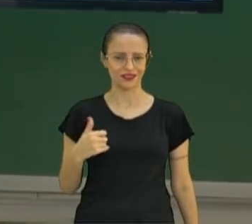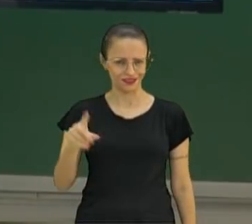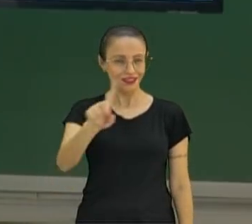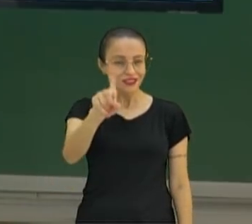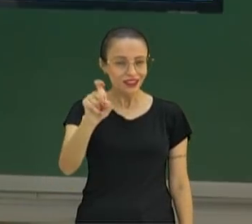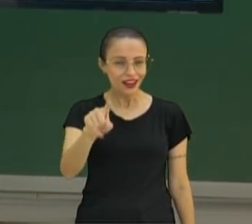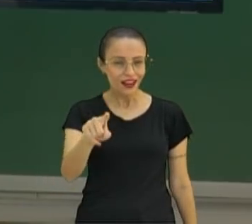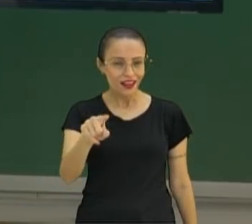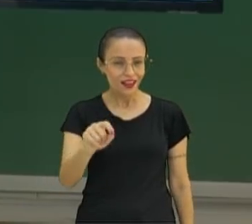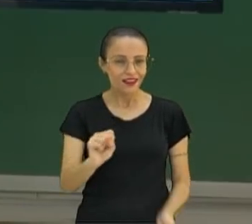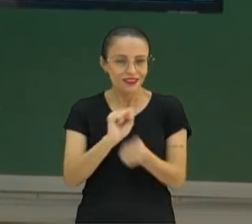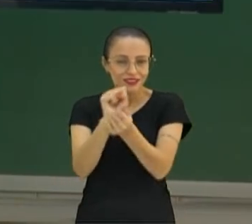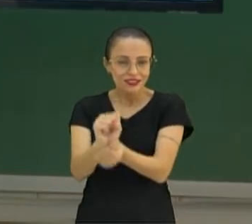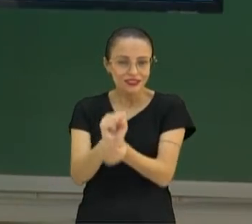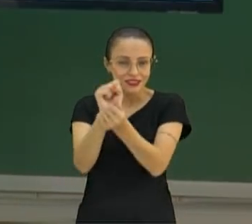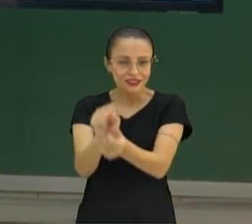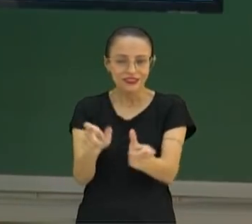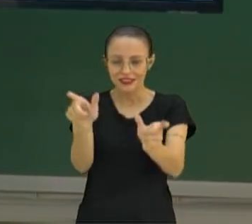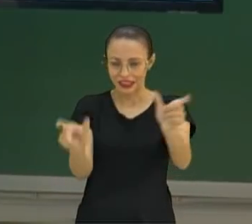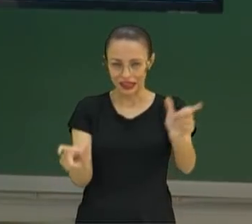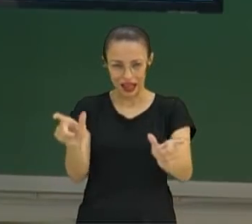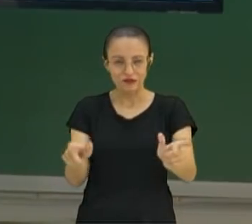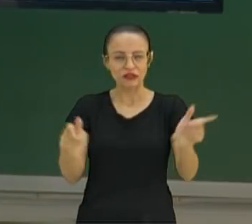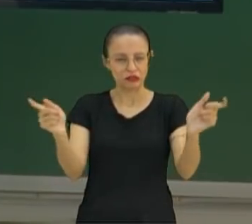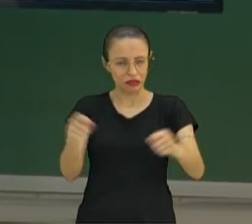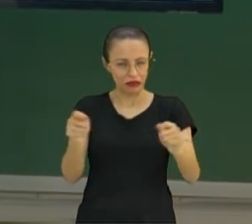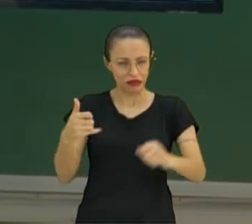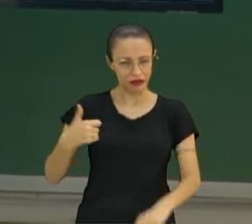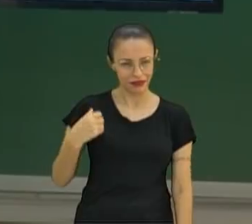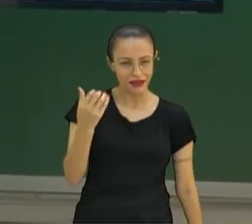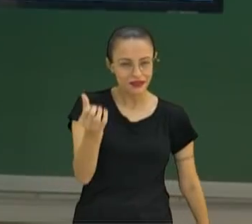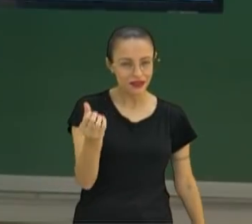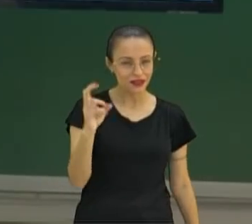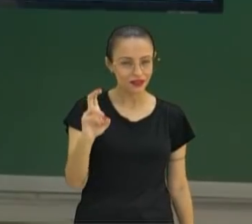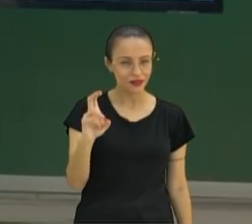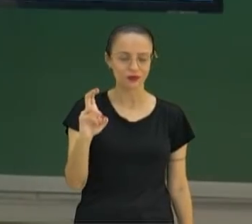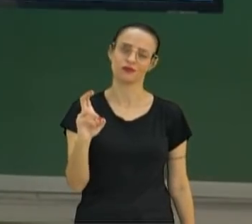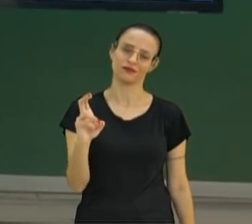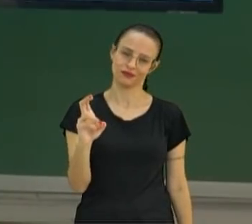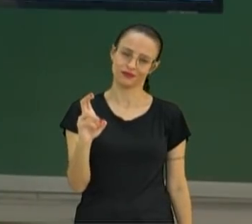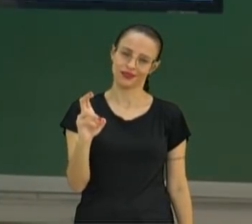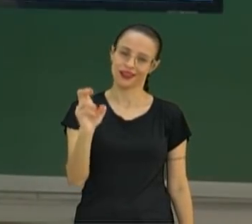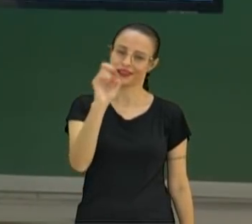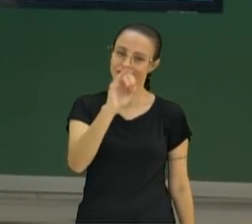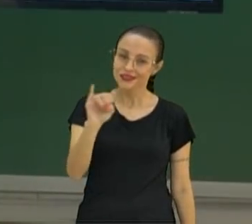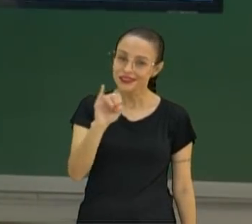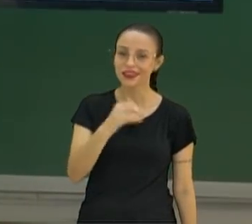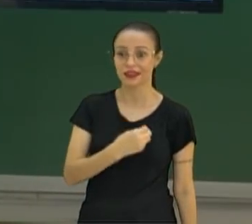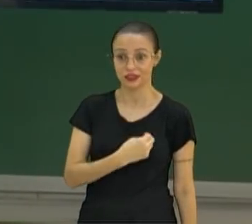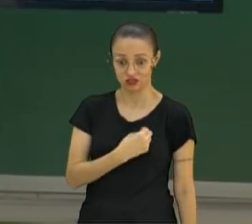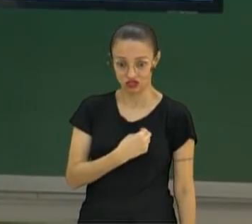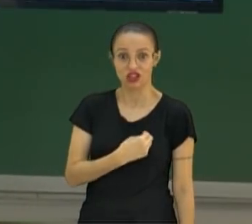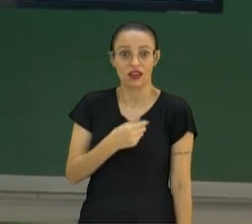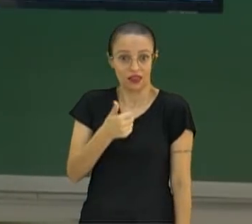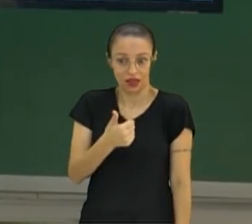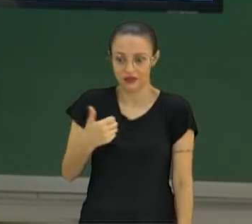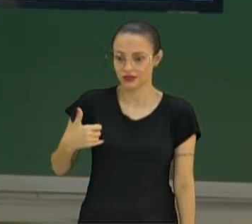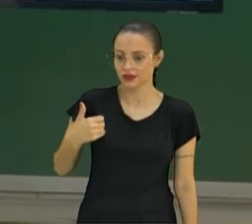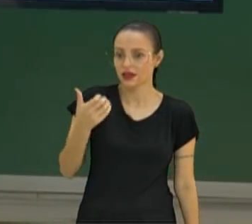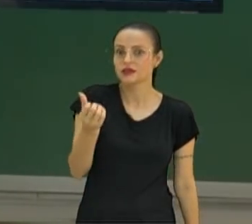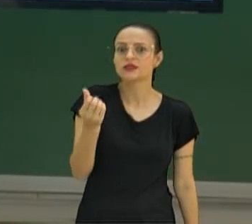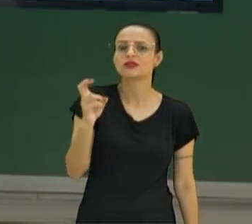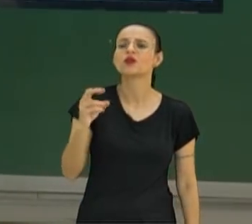Será que os escravos e escravas chegavam aos 65? E se chegassem aos 65 anos, qual era